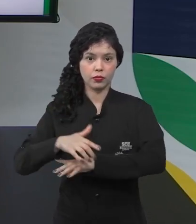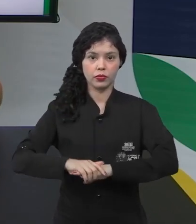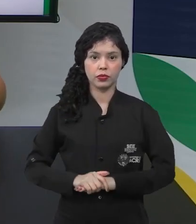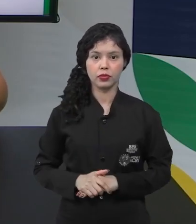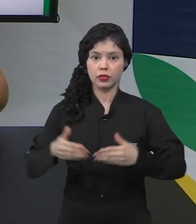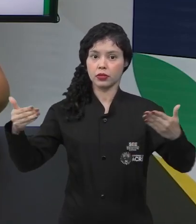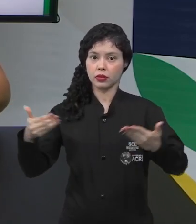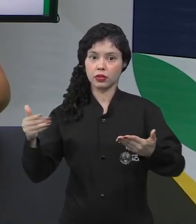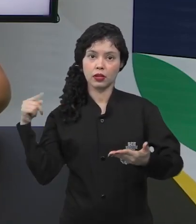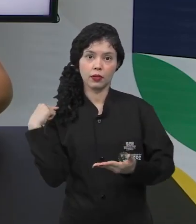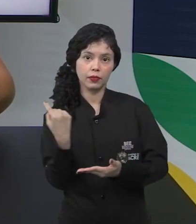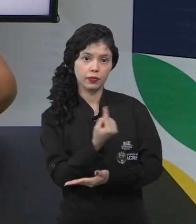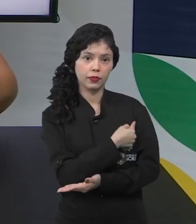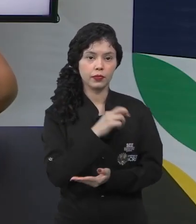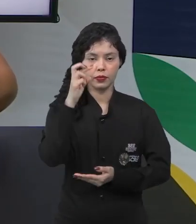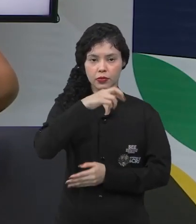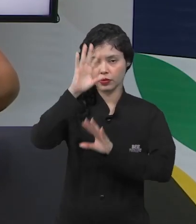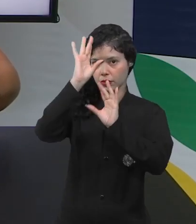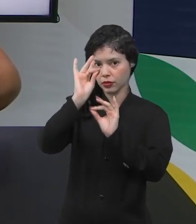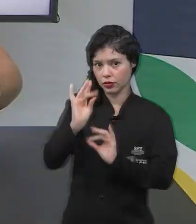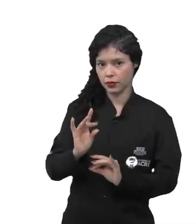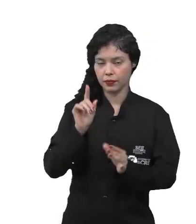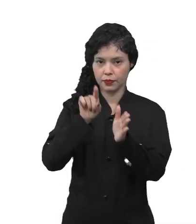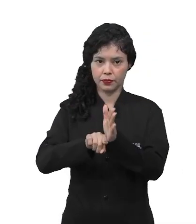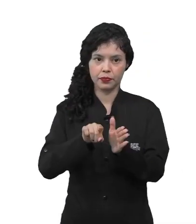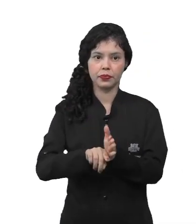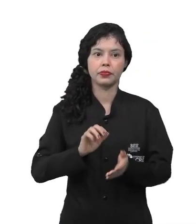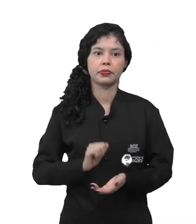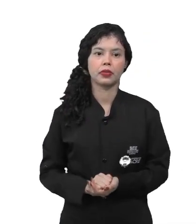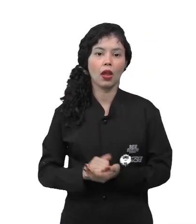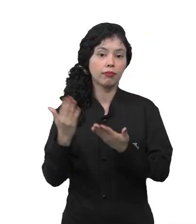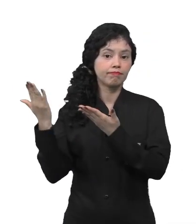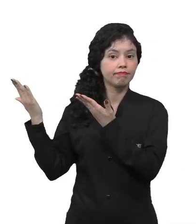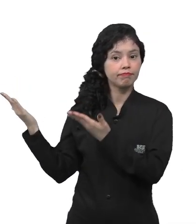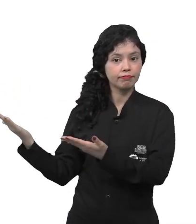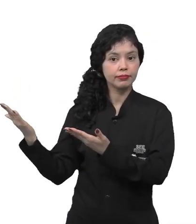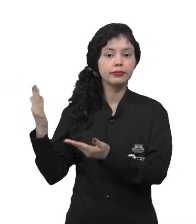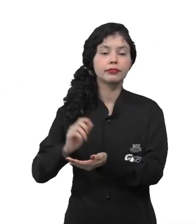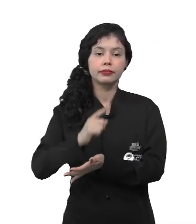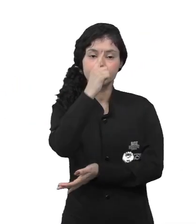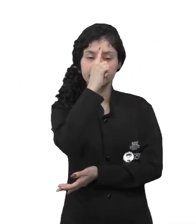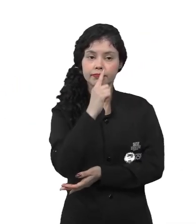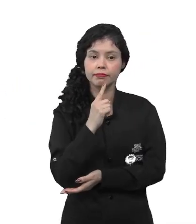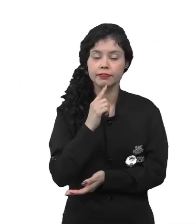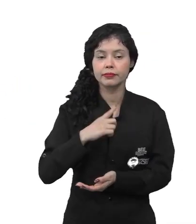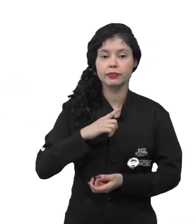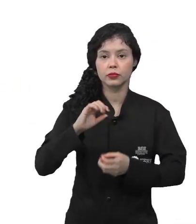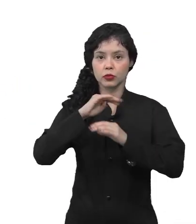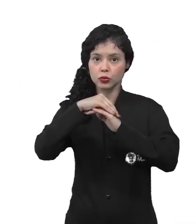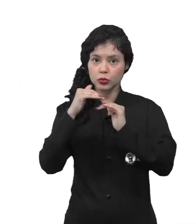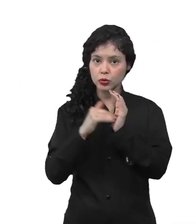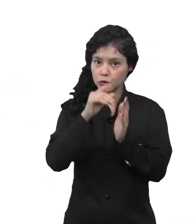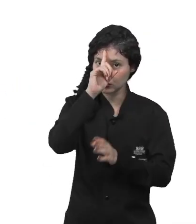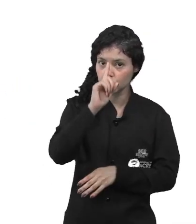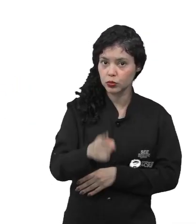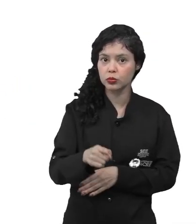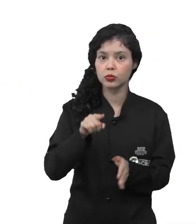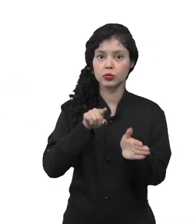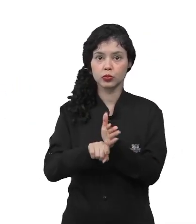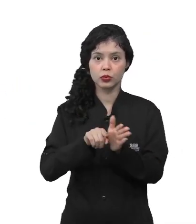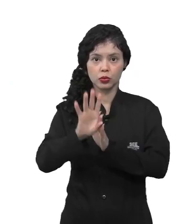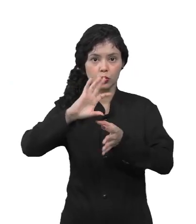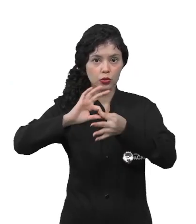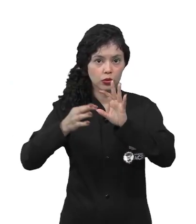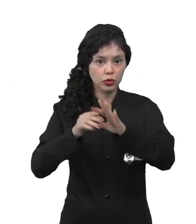122. Então, vamos para a análise da questão. Essa questão aqui, ó, ela tinha todo um comando, né, todo um